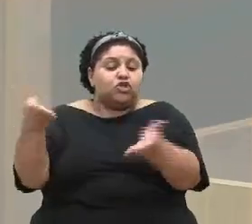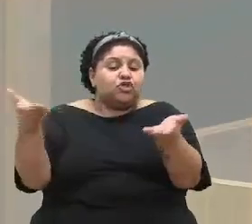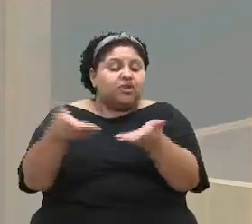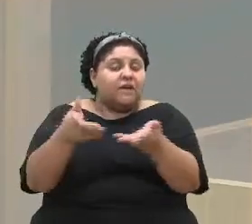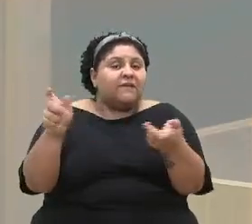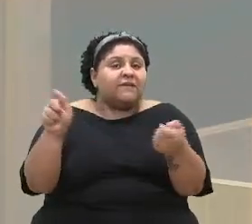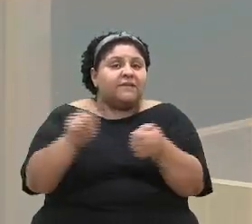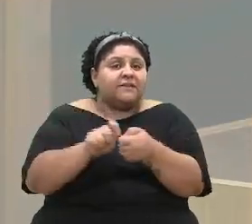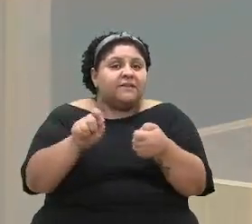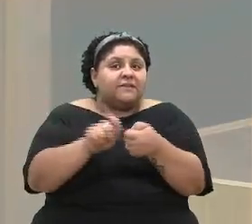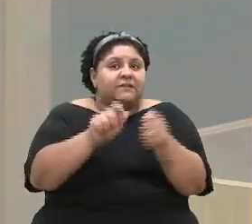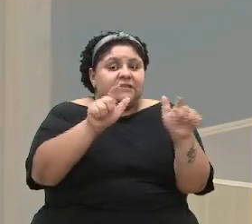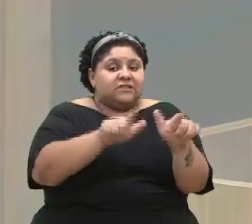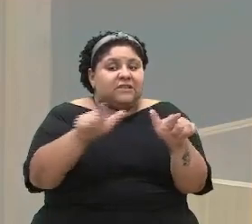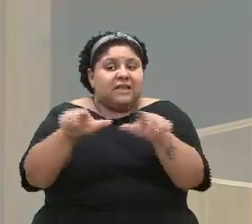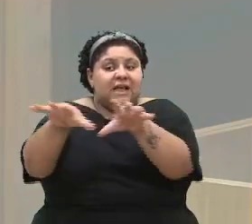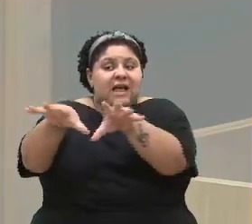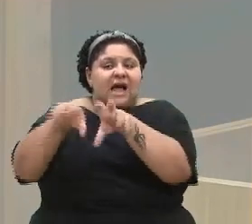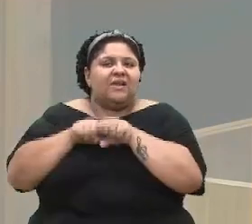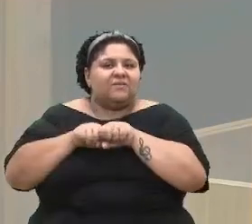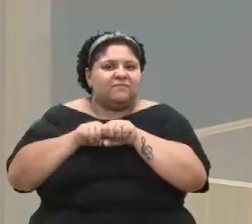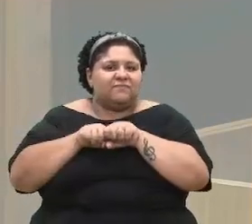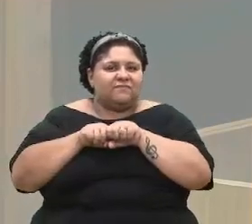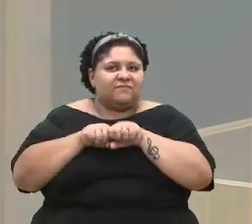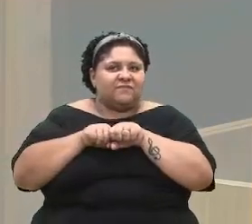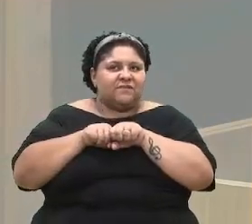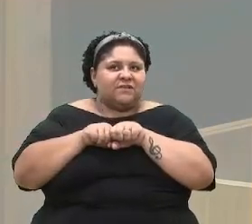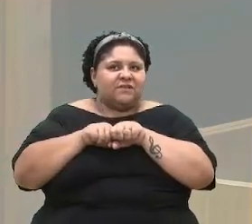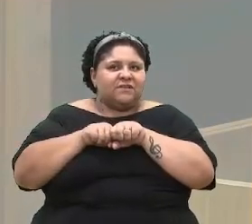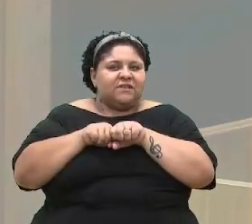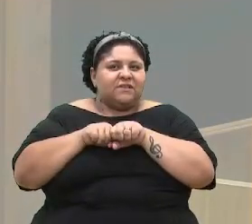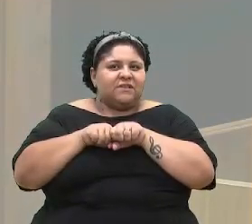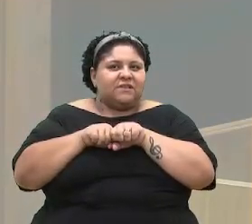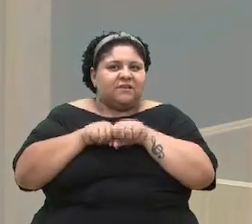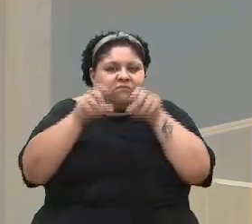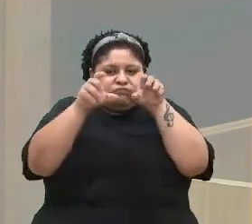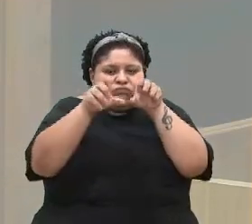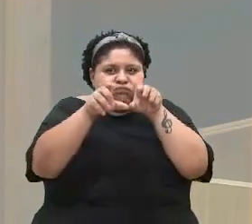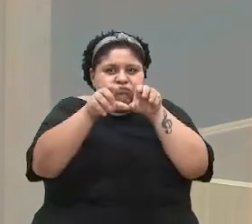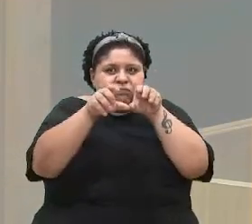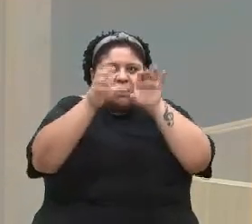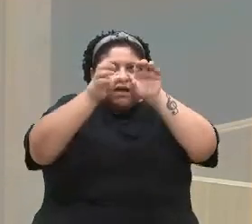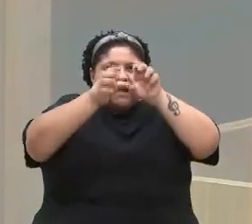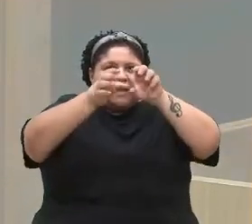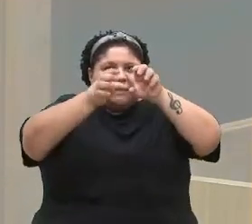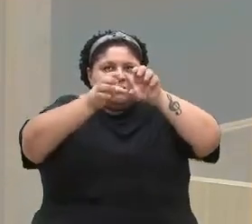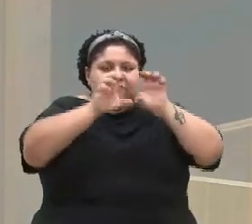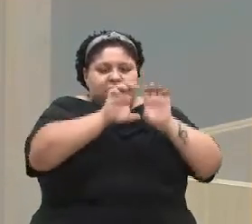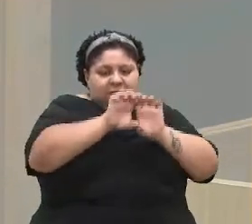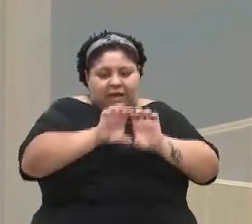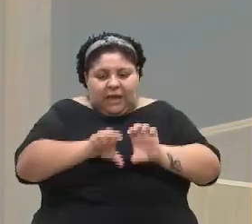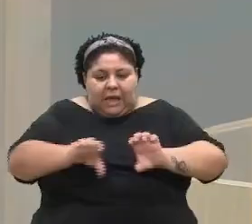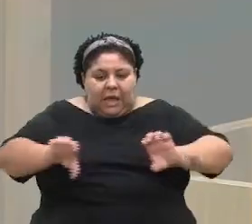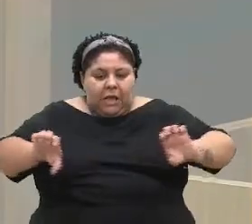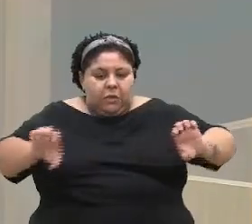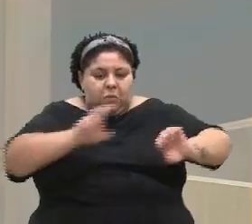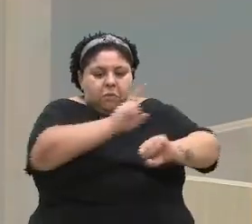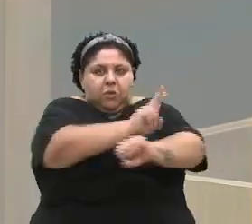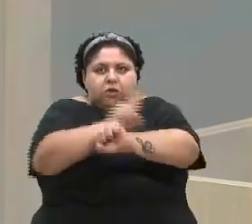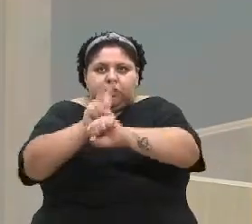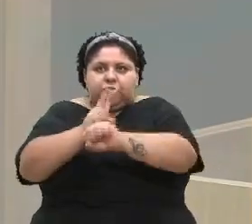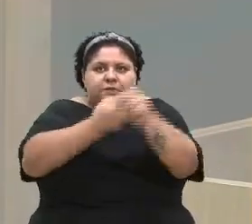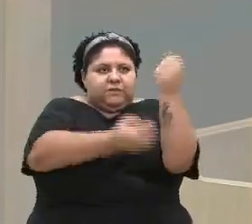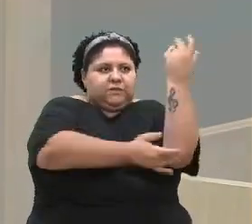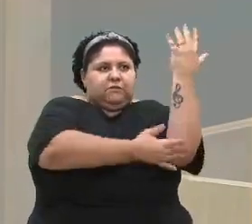fazendo nas áreas adotadas, colocando aqueles canos de proteção às árvores. Porque, eventualmente, quando vem a